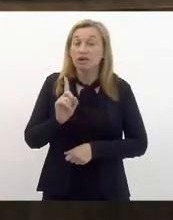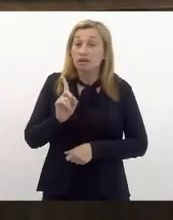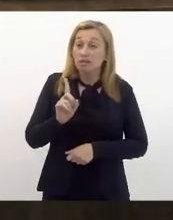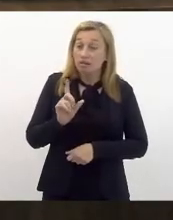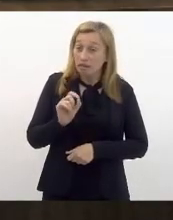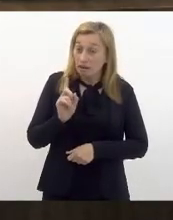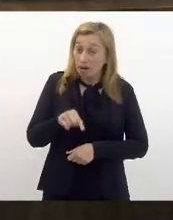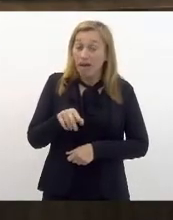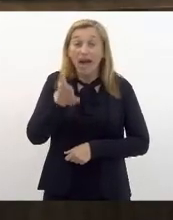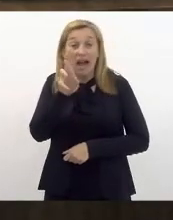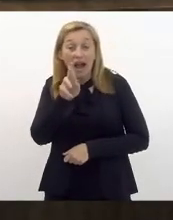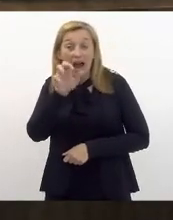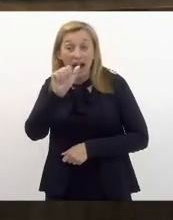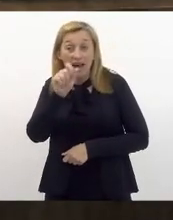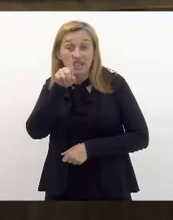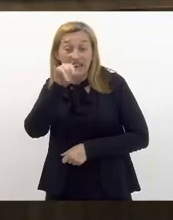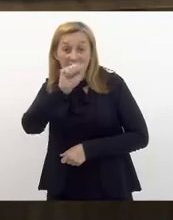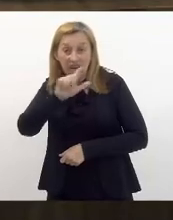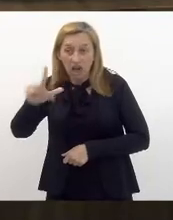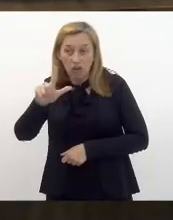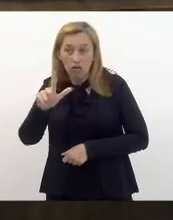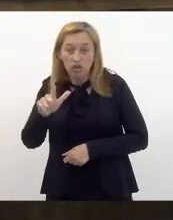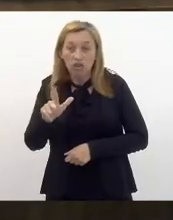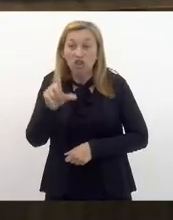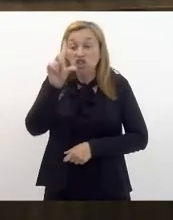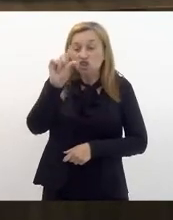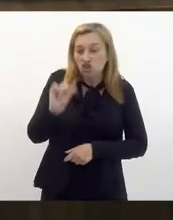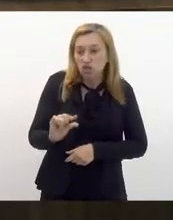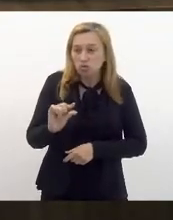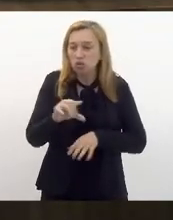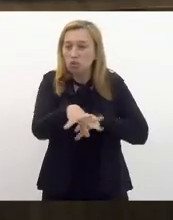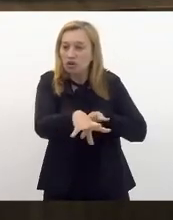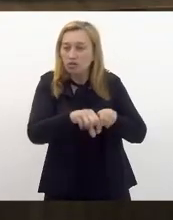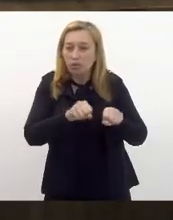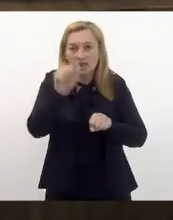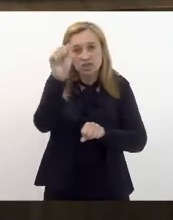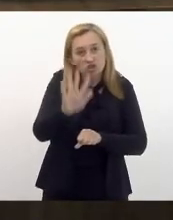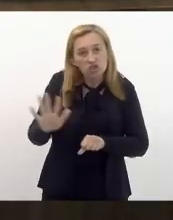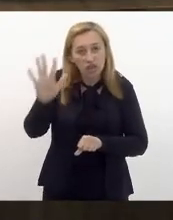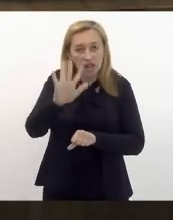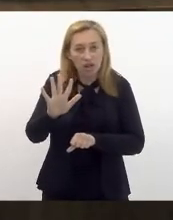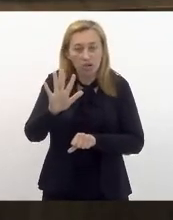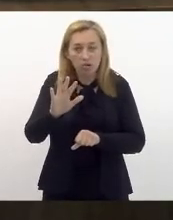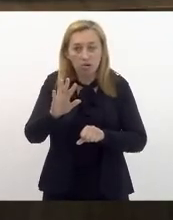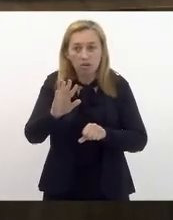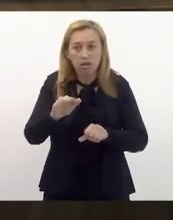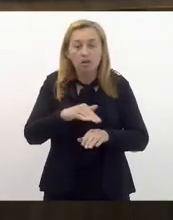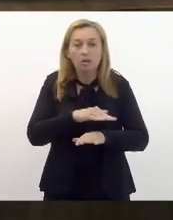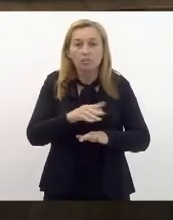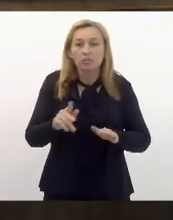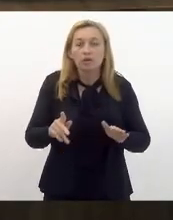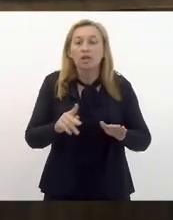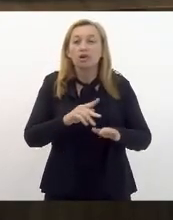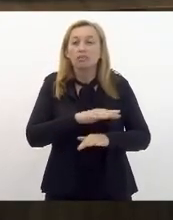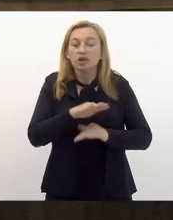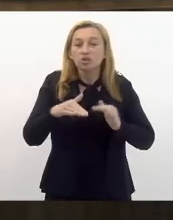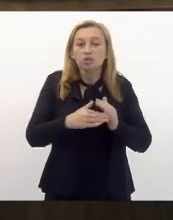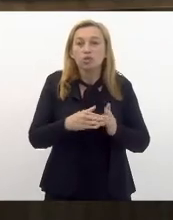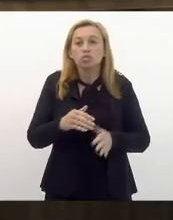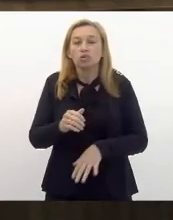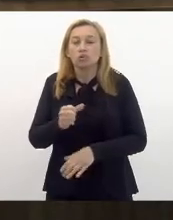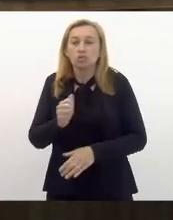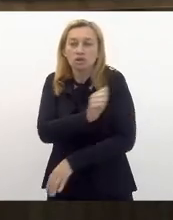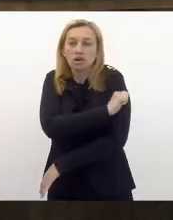radical que reduz ao mínimo a formação geral acerca Olá a todos os estudantes da Educação